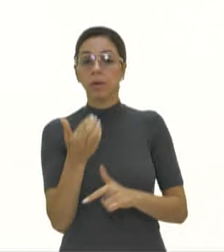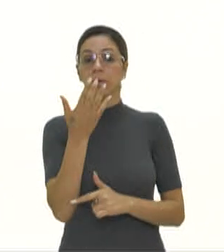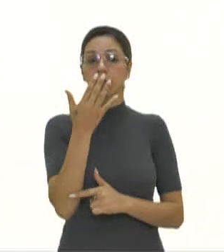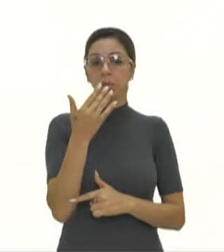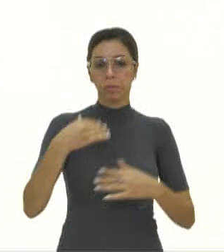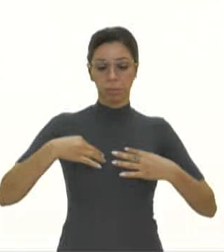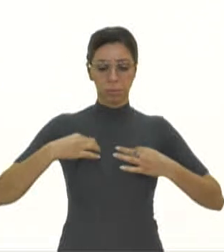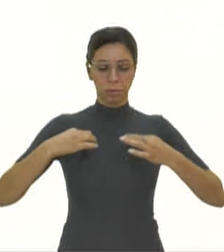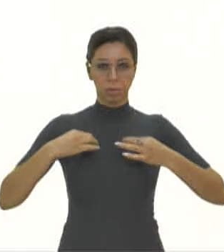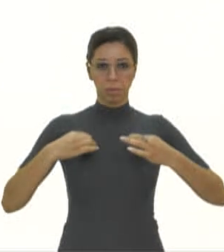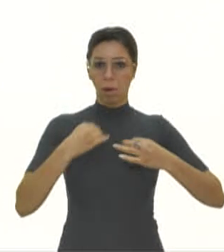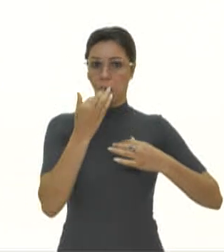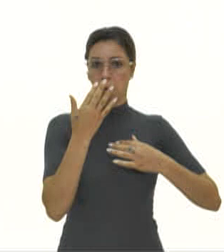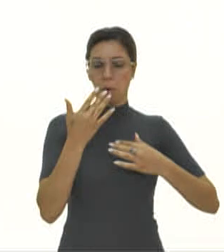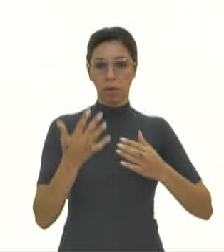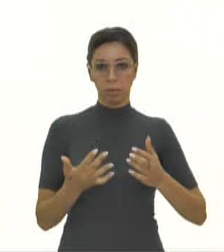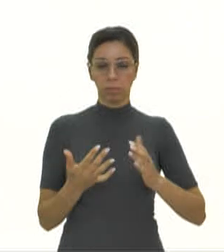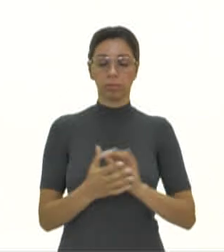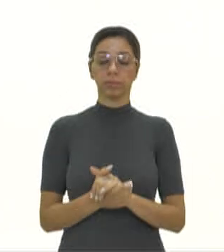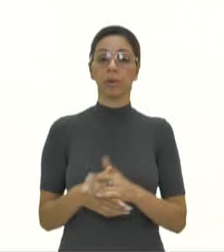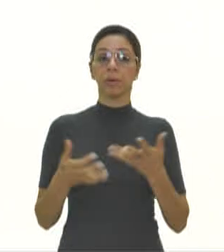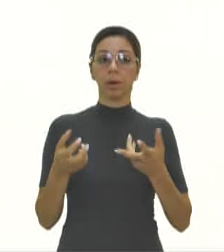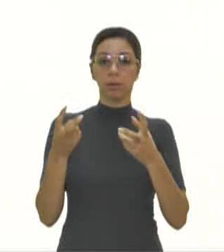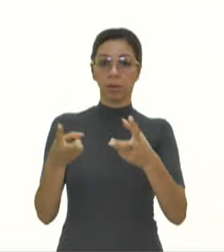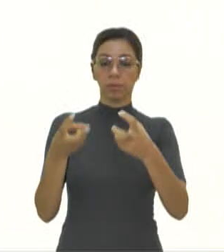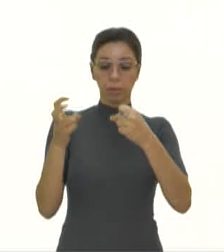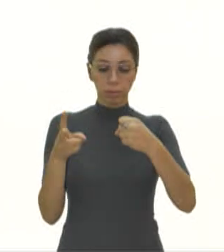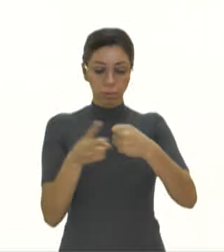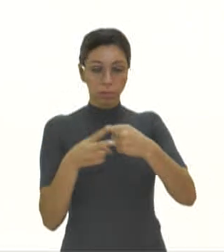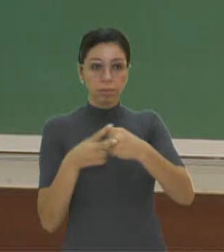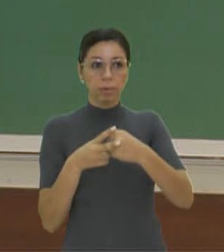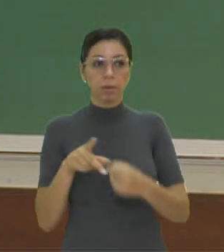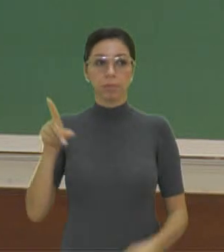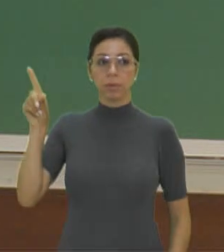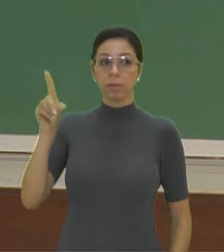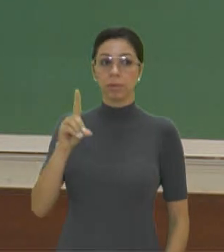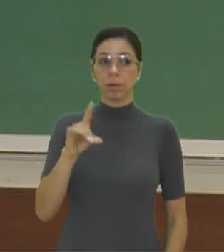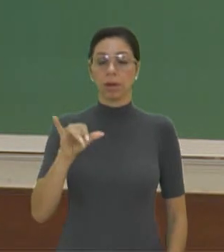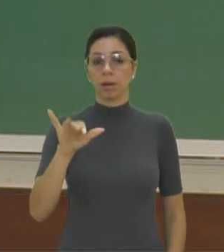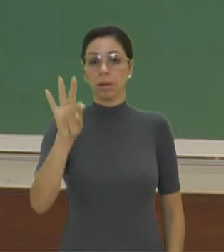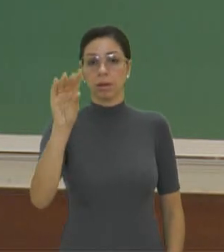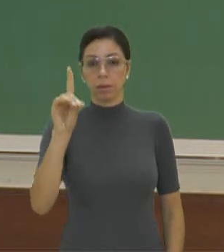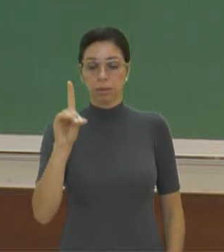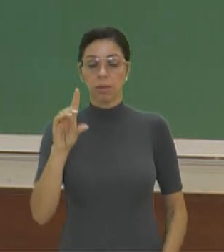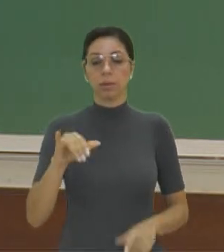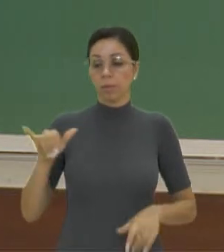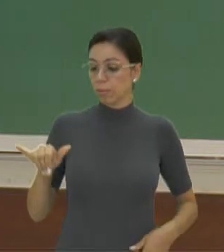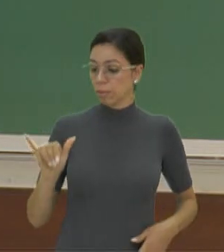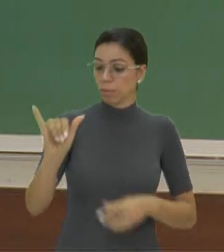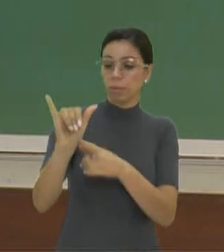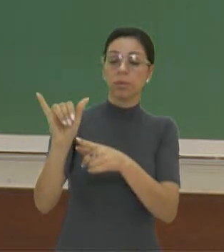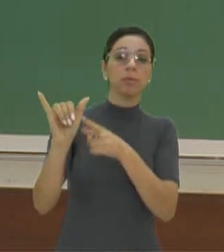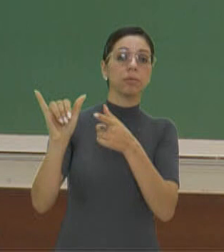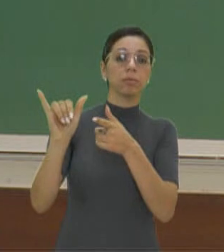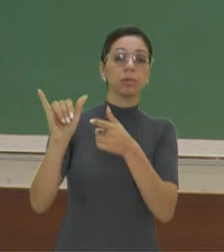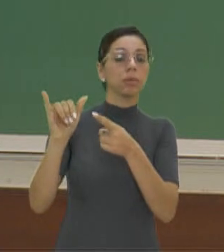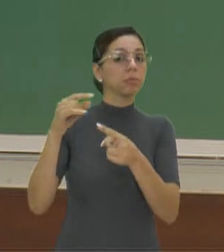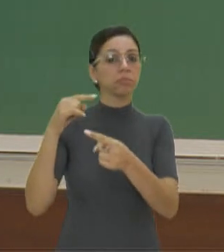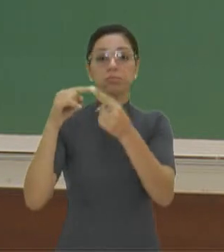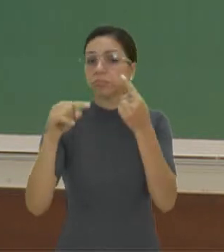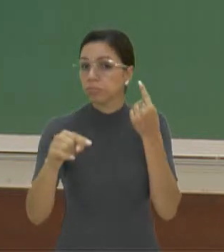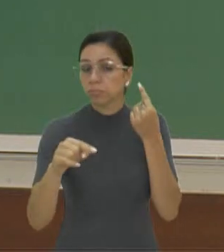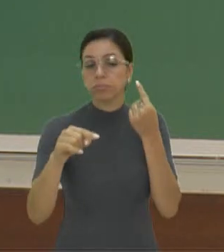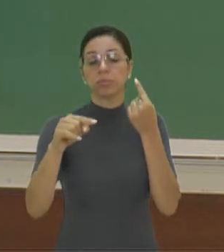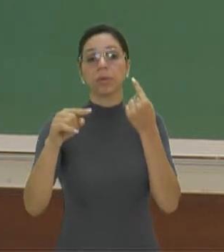suas roupas. Eu quero que vocês observem esse verbo dyed, que com Y não tem nada a ver com